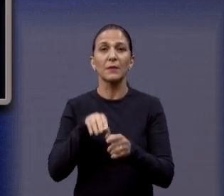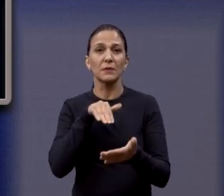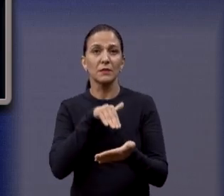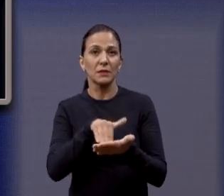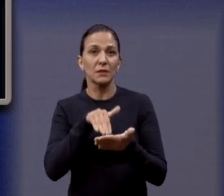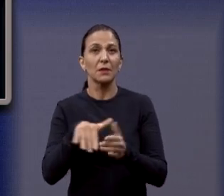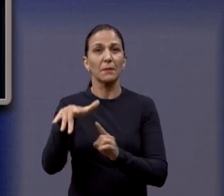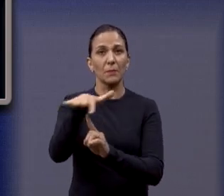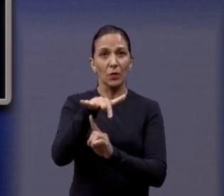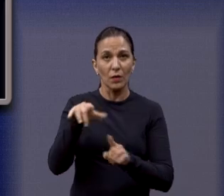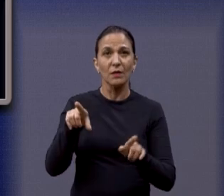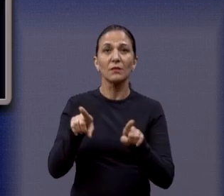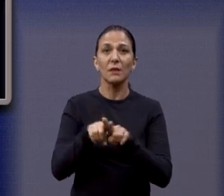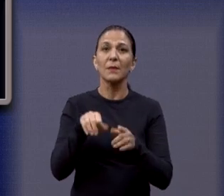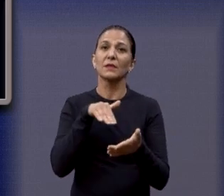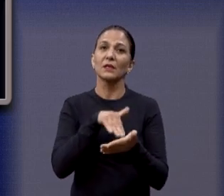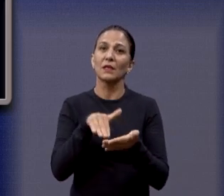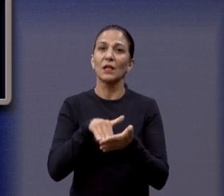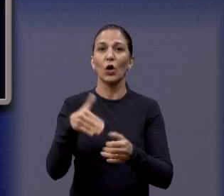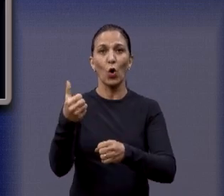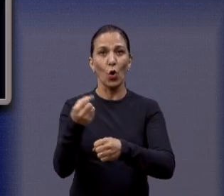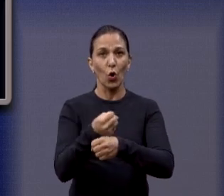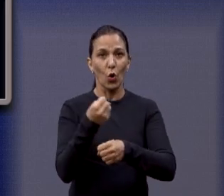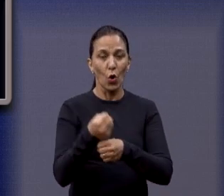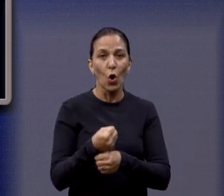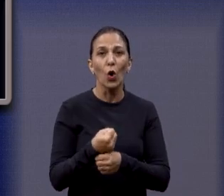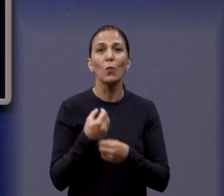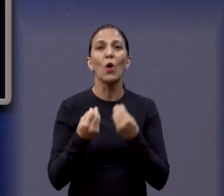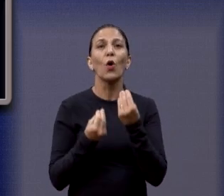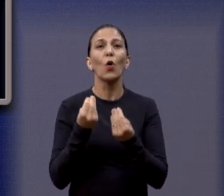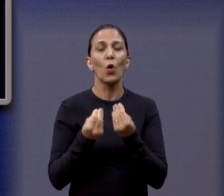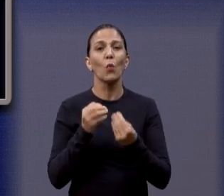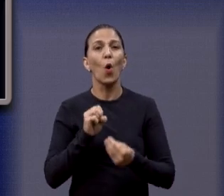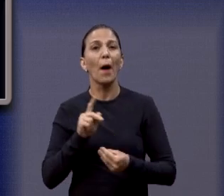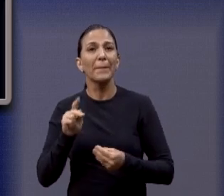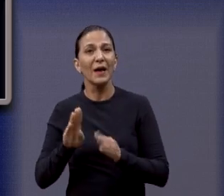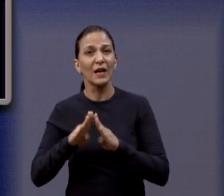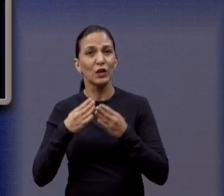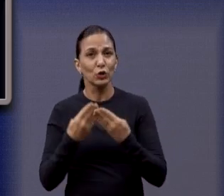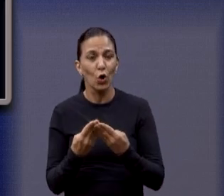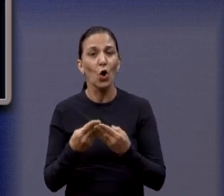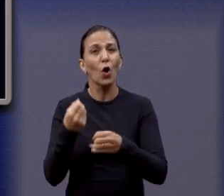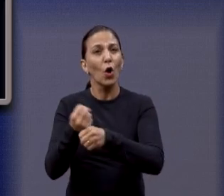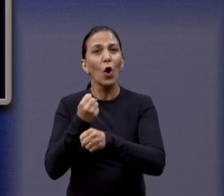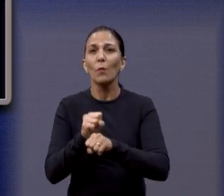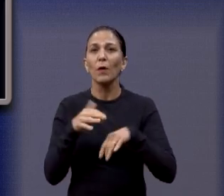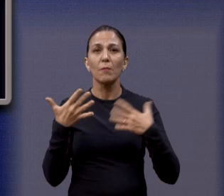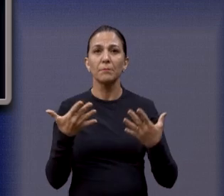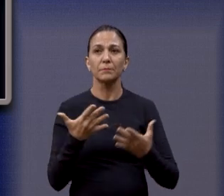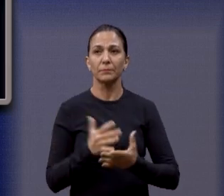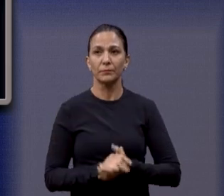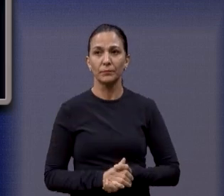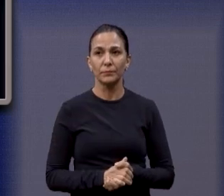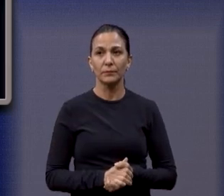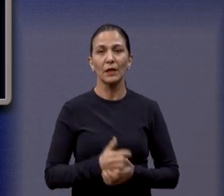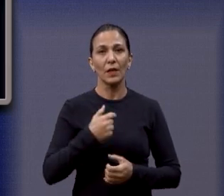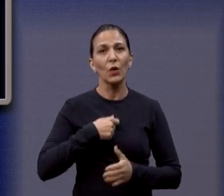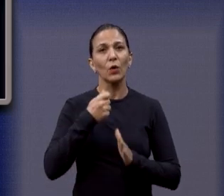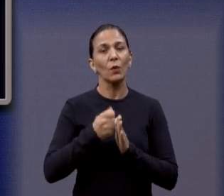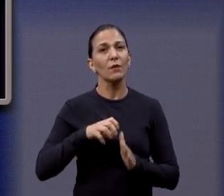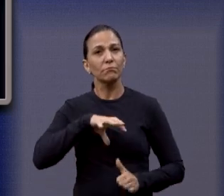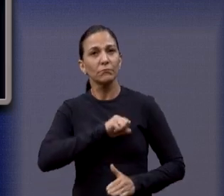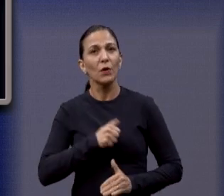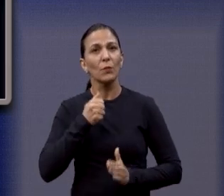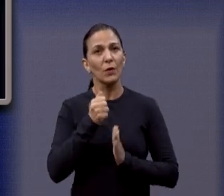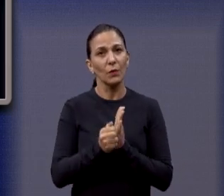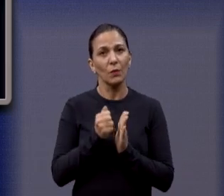do Meio Ambiente e também a Secretaria de Obras para saber da reforma do AP nessa escola quando realmente vai acontecer. Sou Araraquara, amo